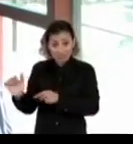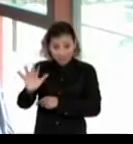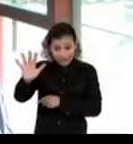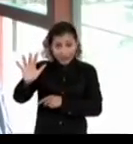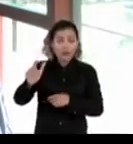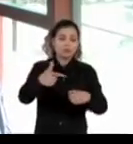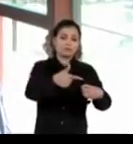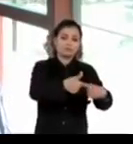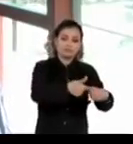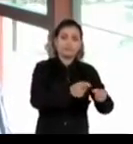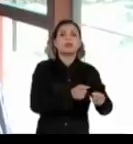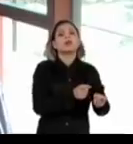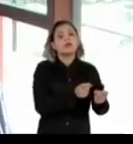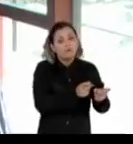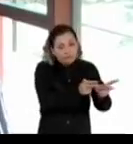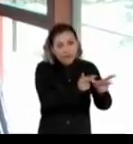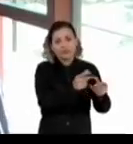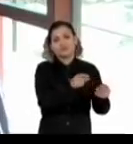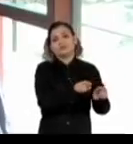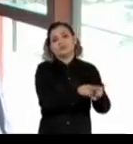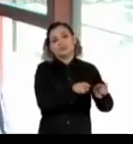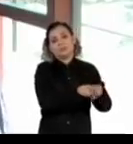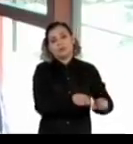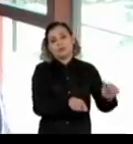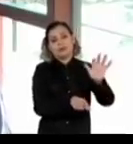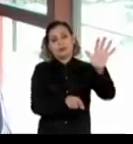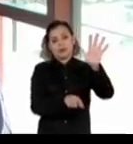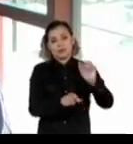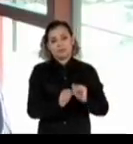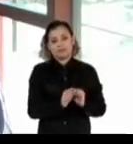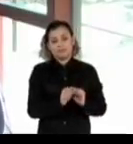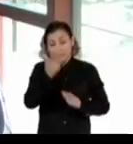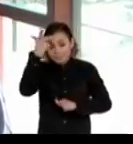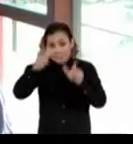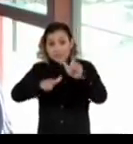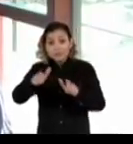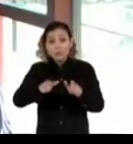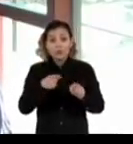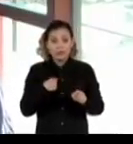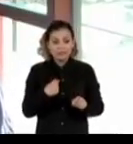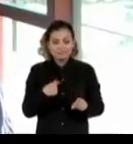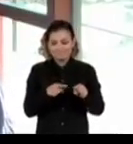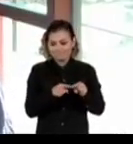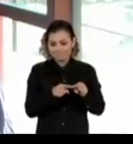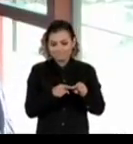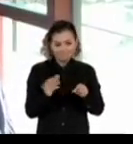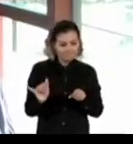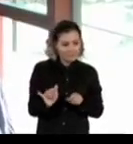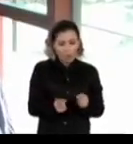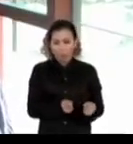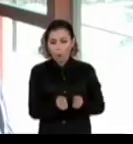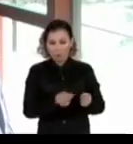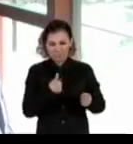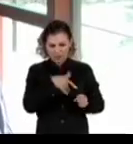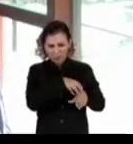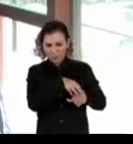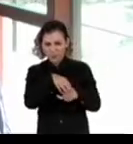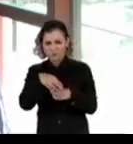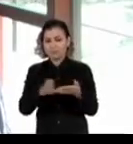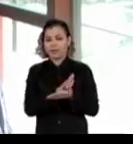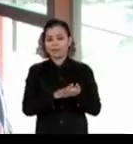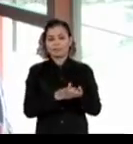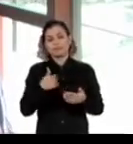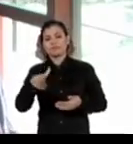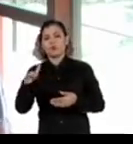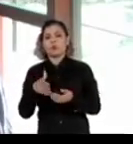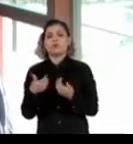indicam, eles organizam a economia. Então, se o preço sobe, as pessoas racionalizam seus percursos. A logística para o transporte funciona